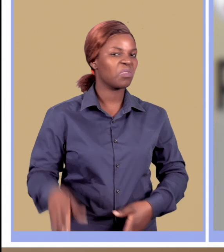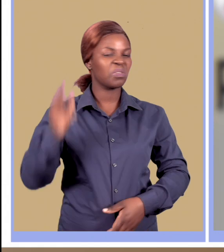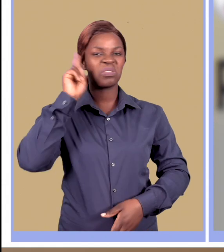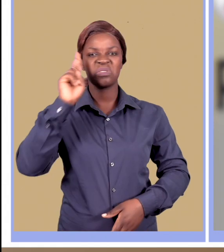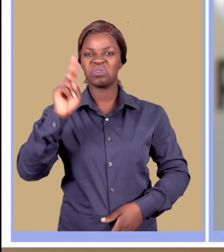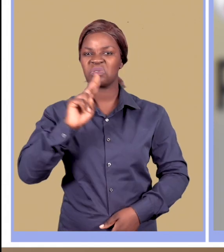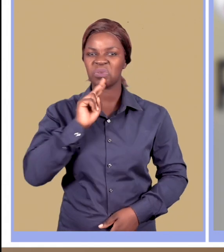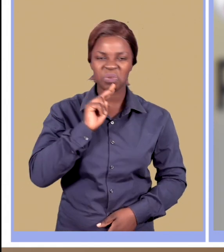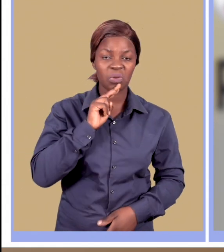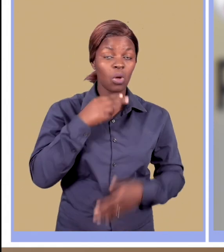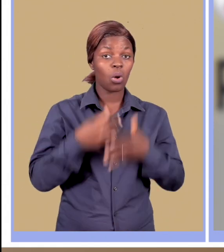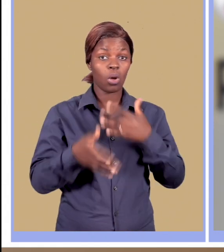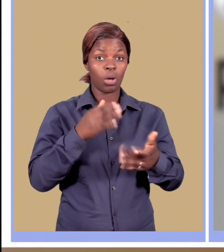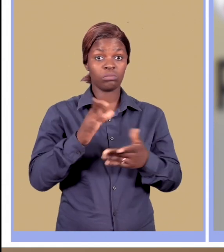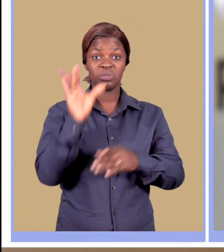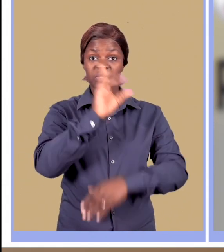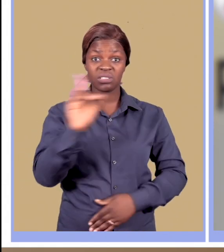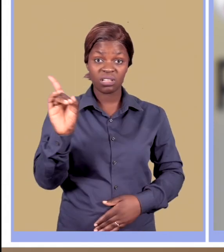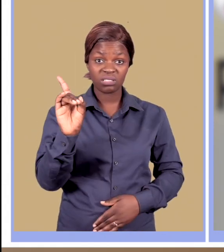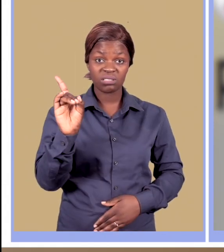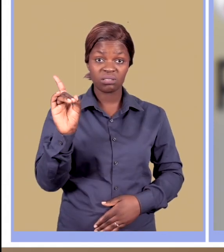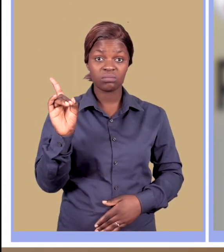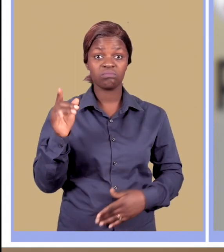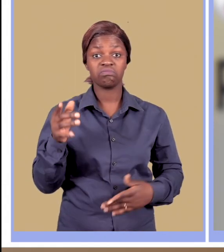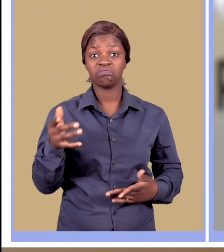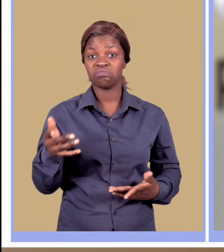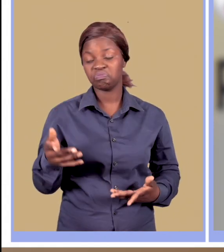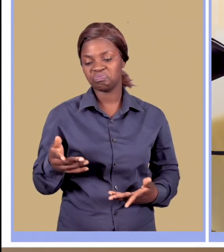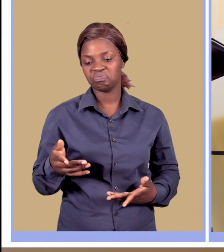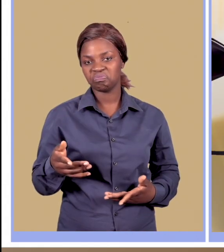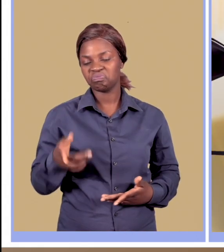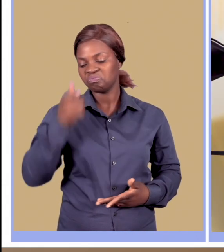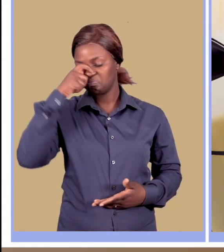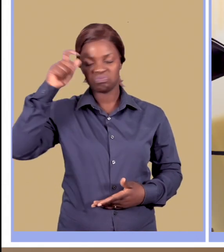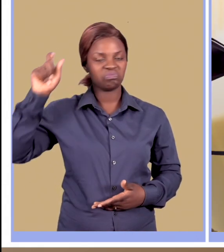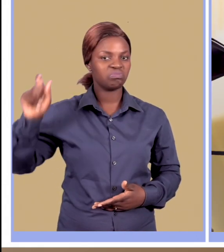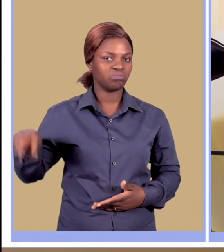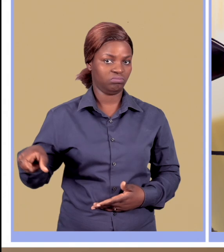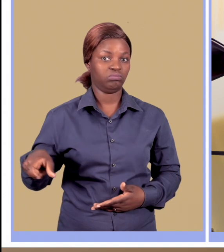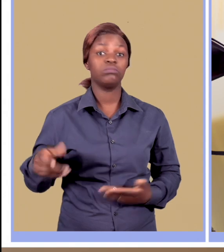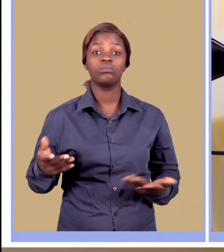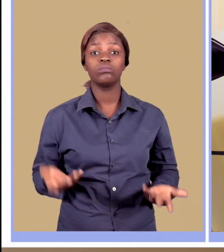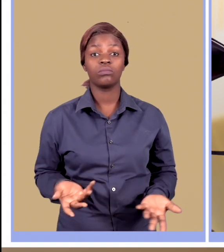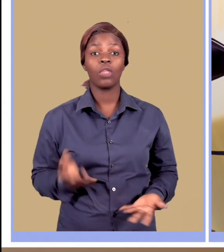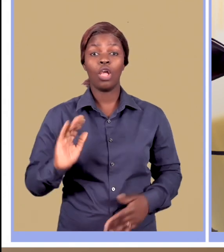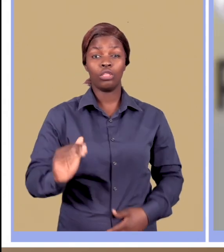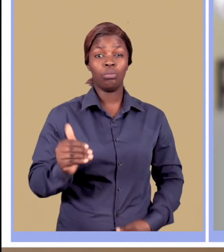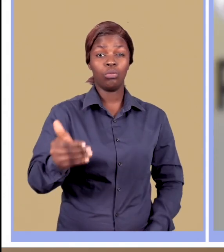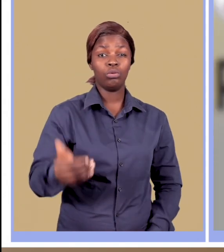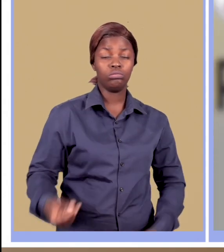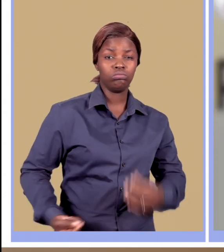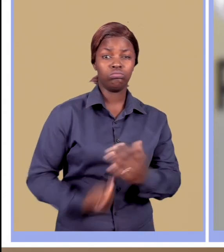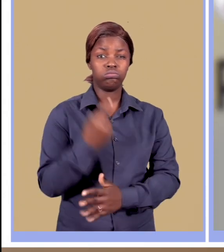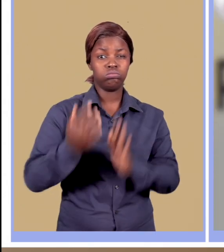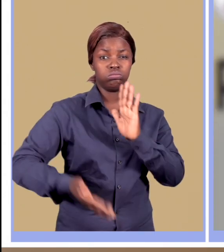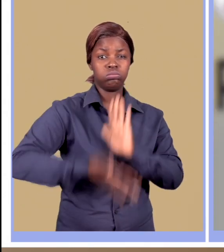e outros tipos, ou pessoas com deficiência visual e outros, negligenciaram essa informação, e